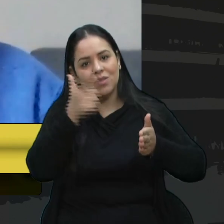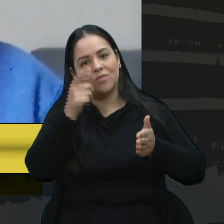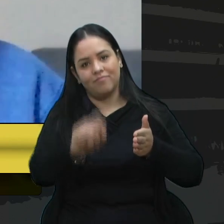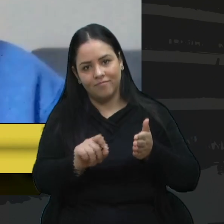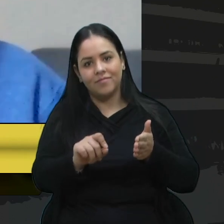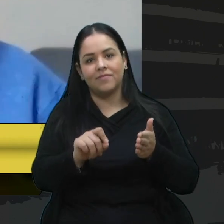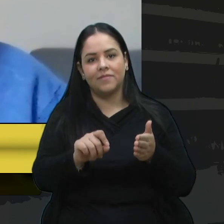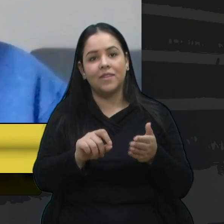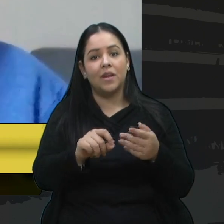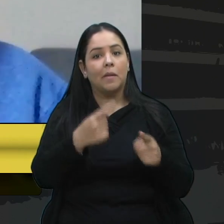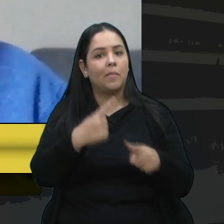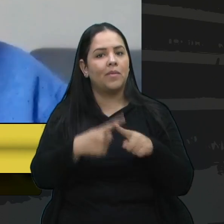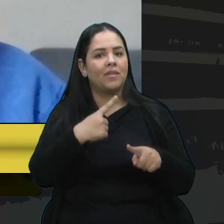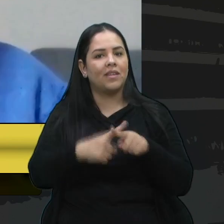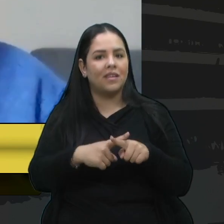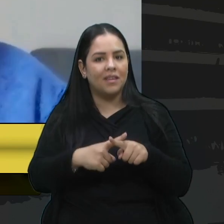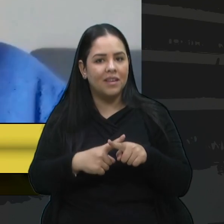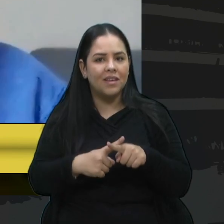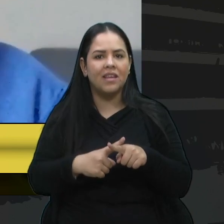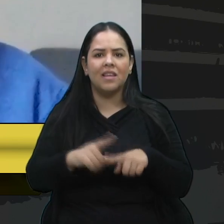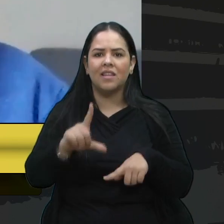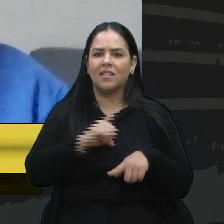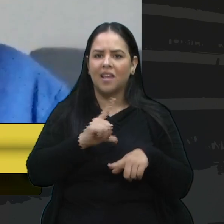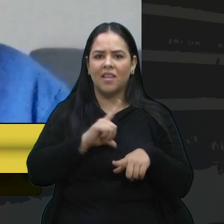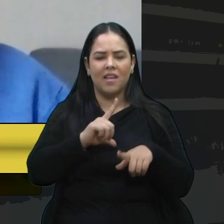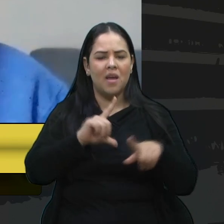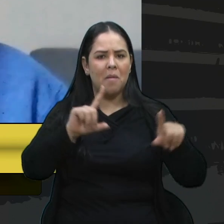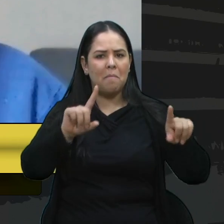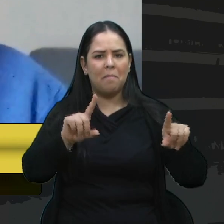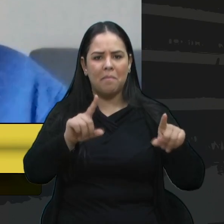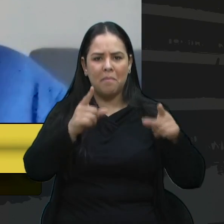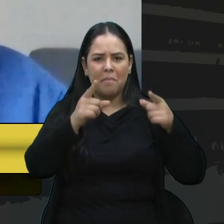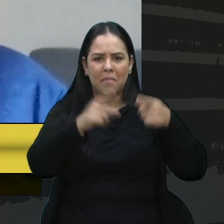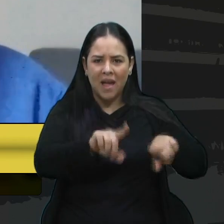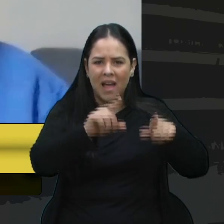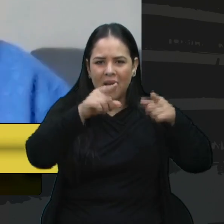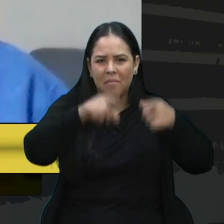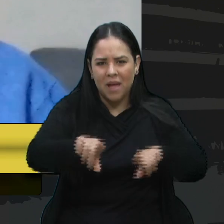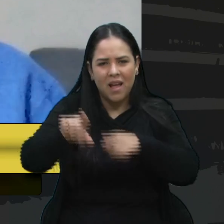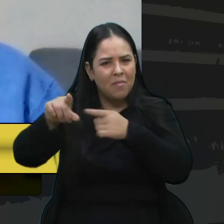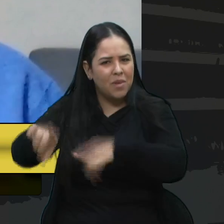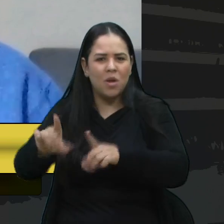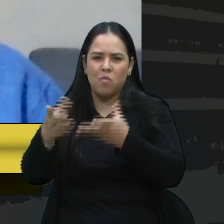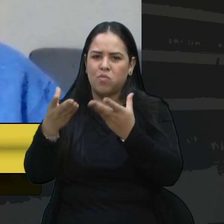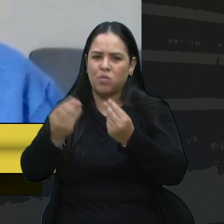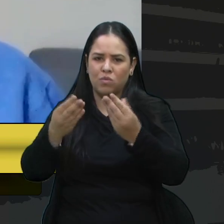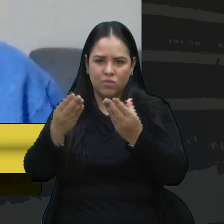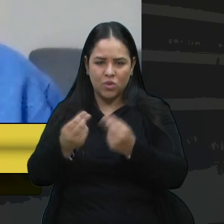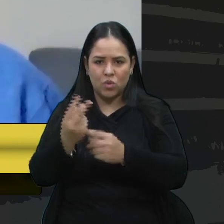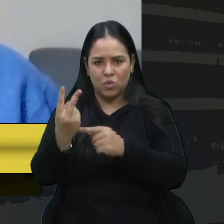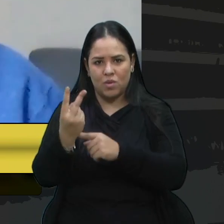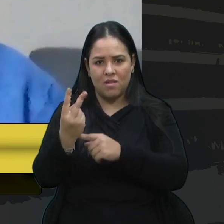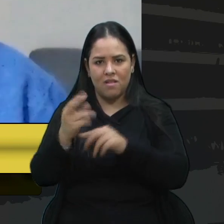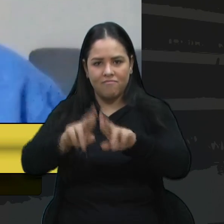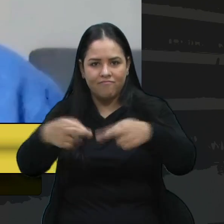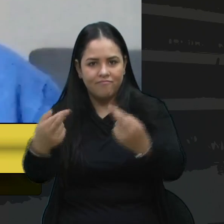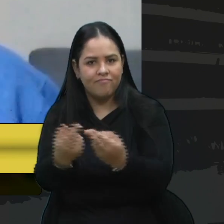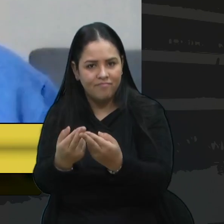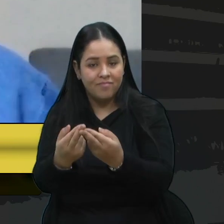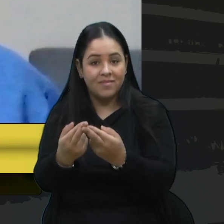sendo estritamente atacado nesta casa, há 2 sessões. Ele conquistou um aumento real